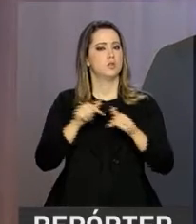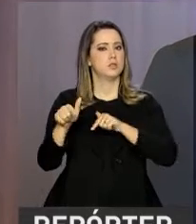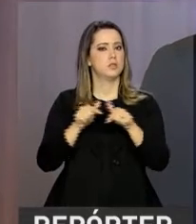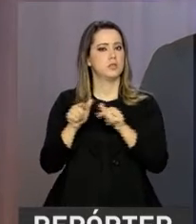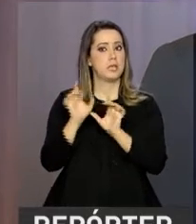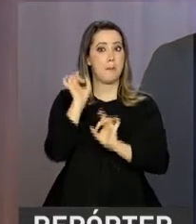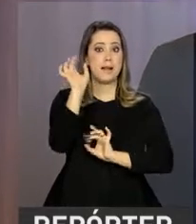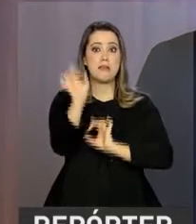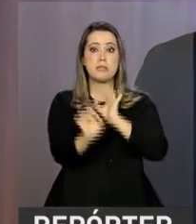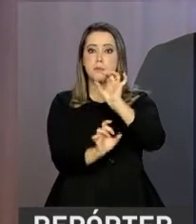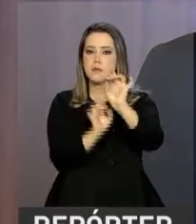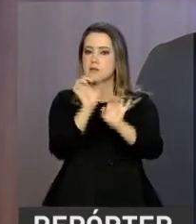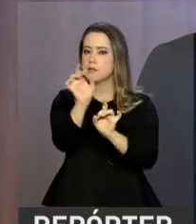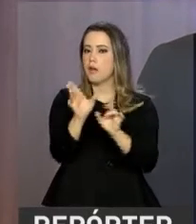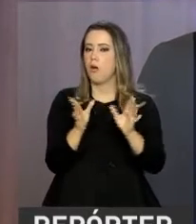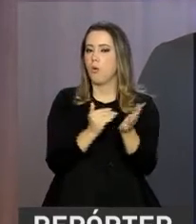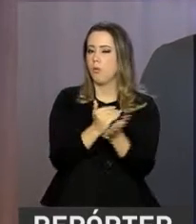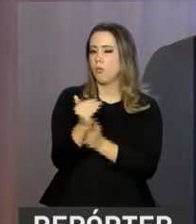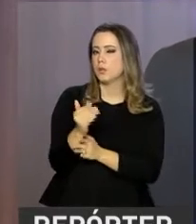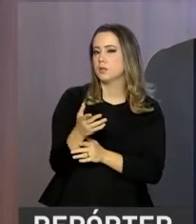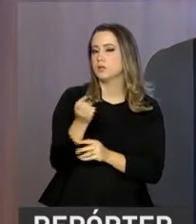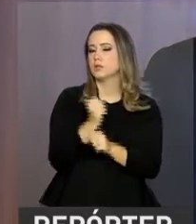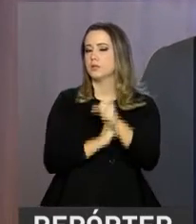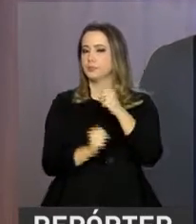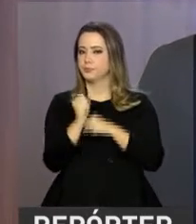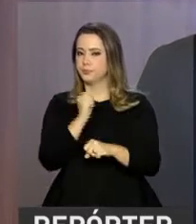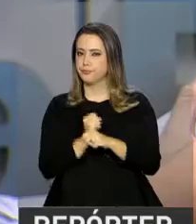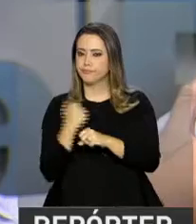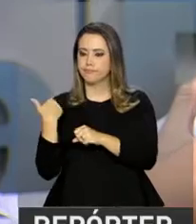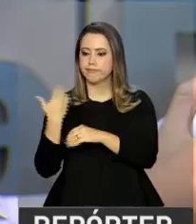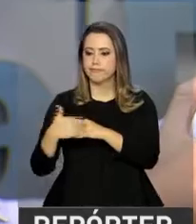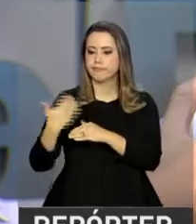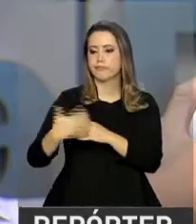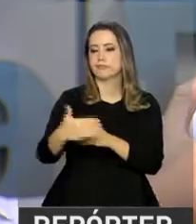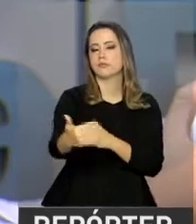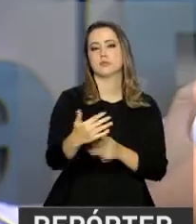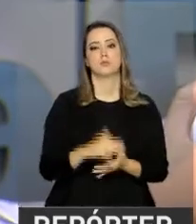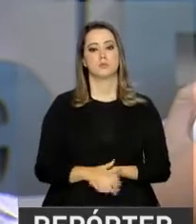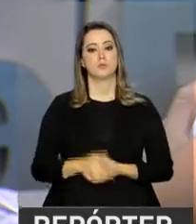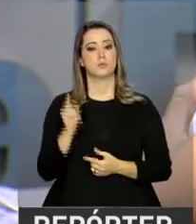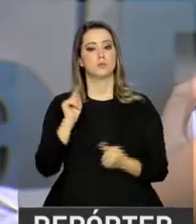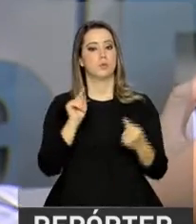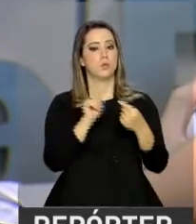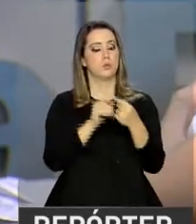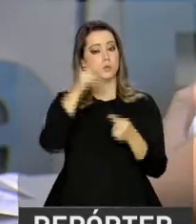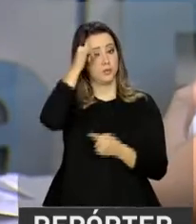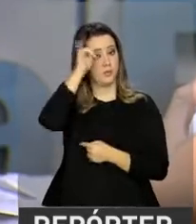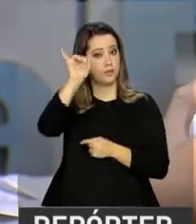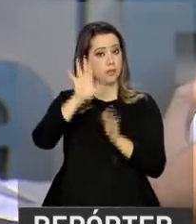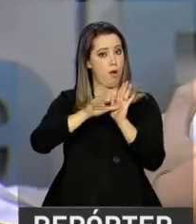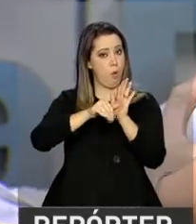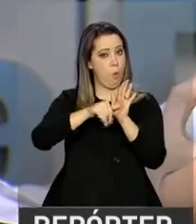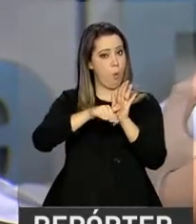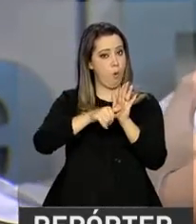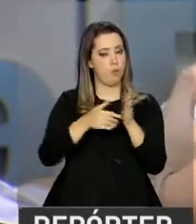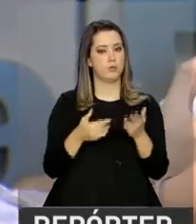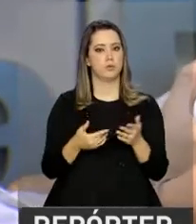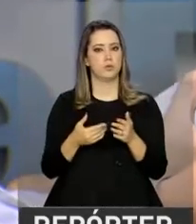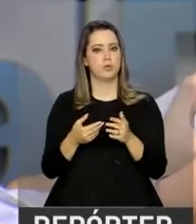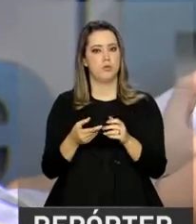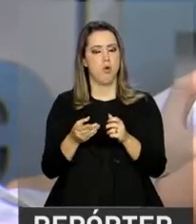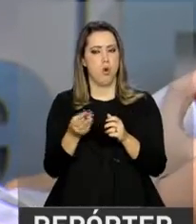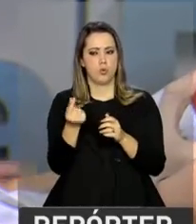especiais que tiveram início em anos anteriores os focos para 2018 é o combate à corrupção e à sonegação